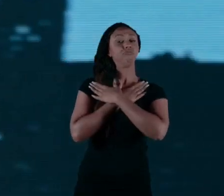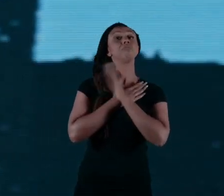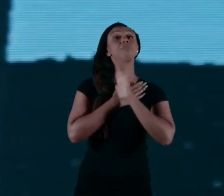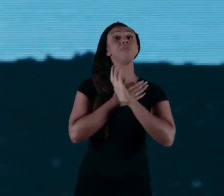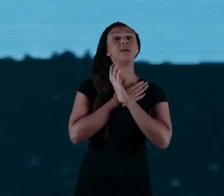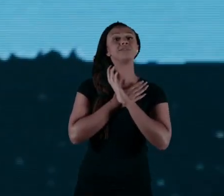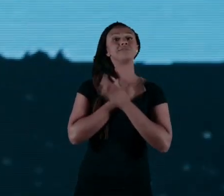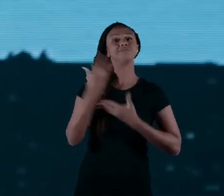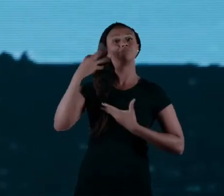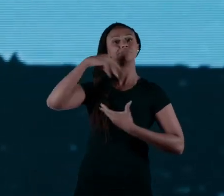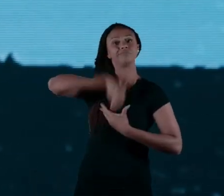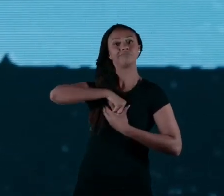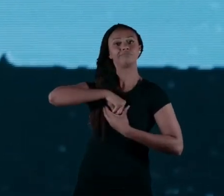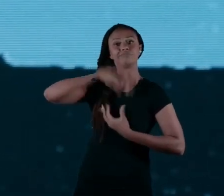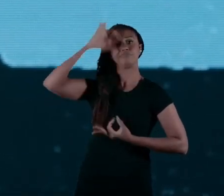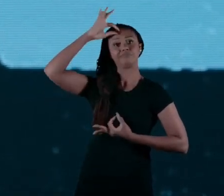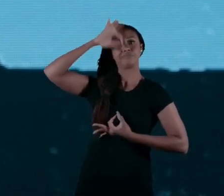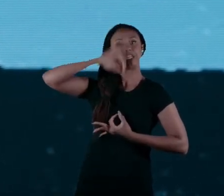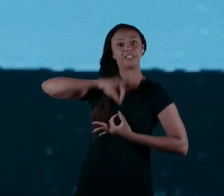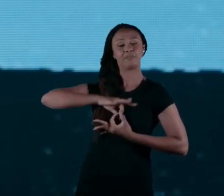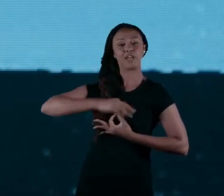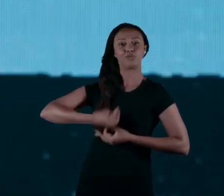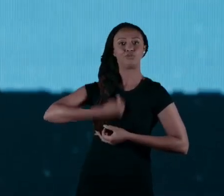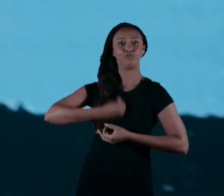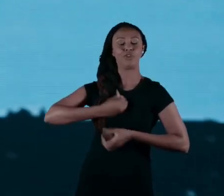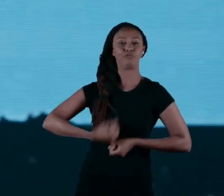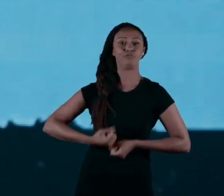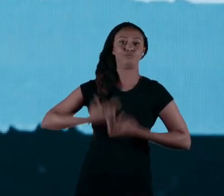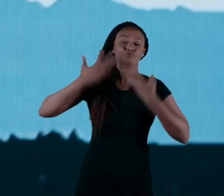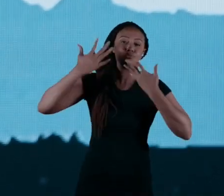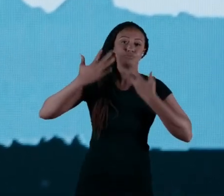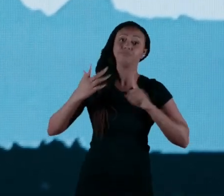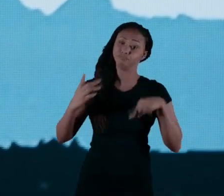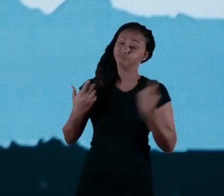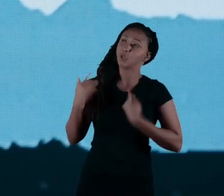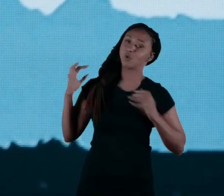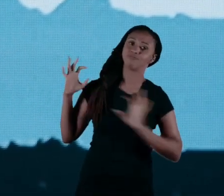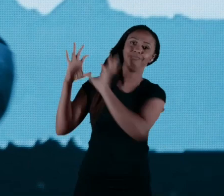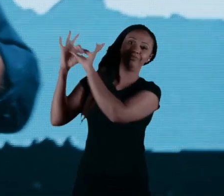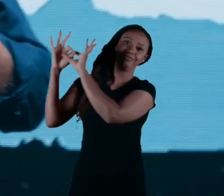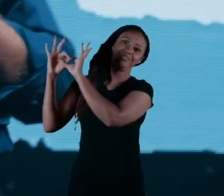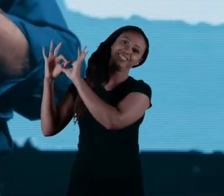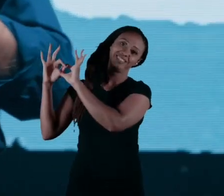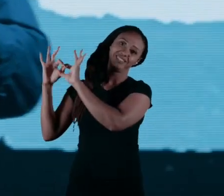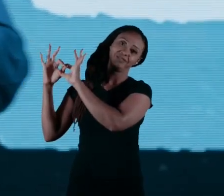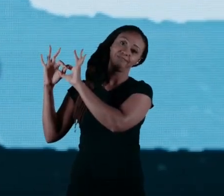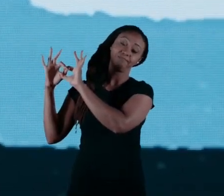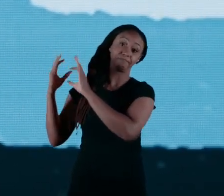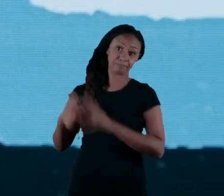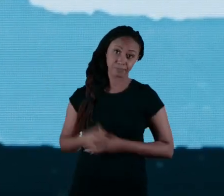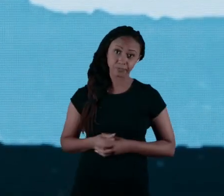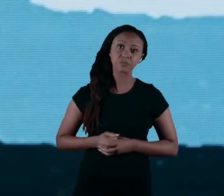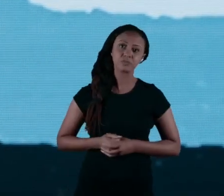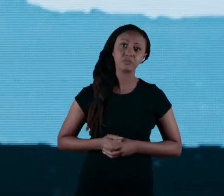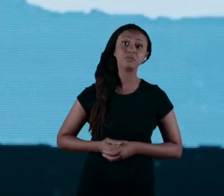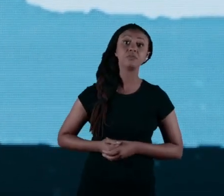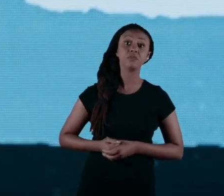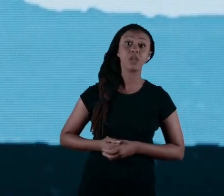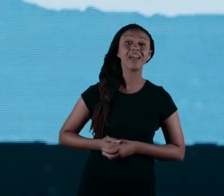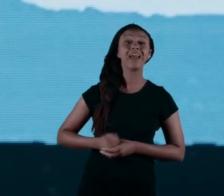O primeiro passo do processo da justiça na nossa vida é Cristo nos